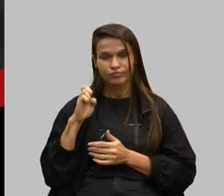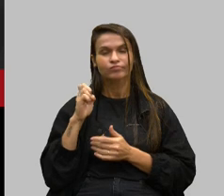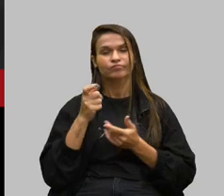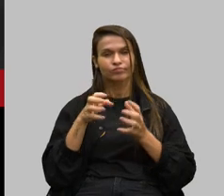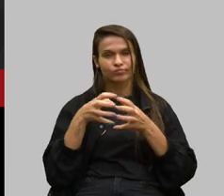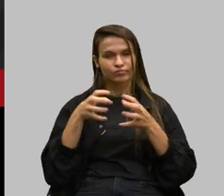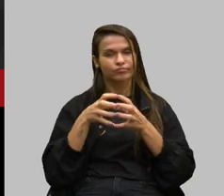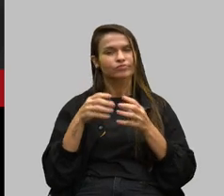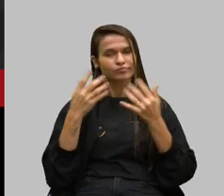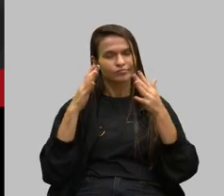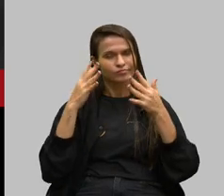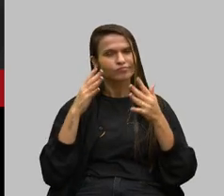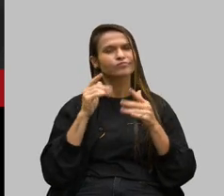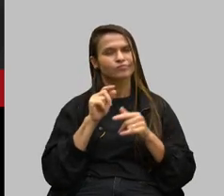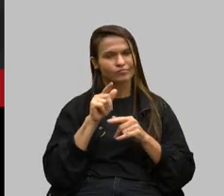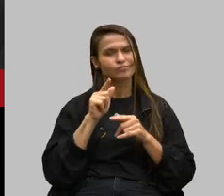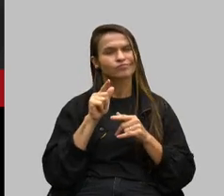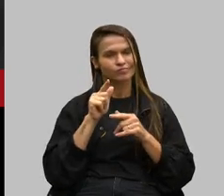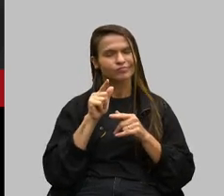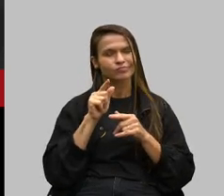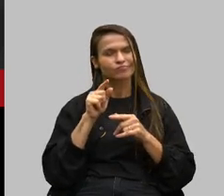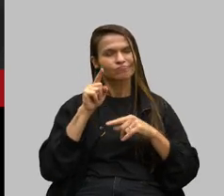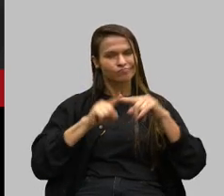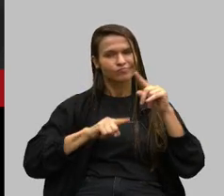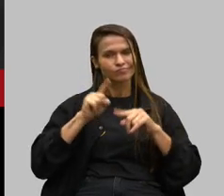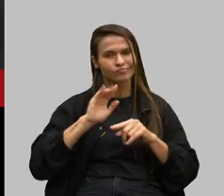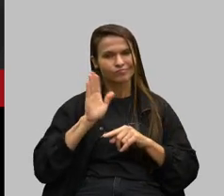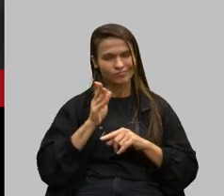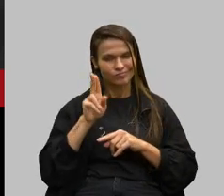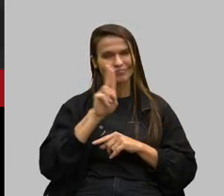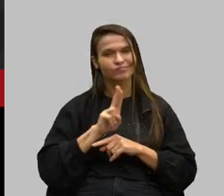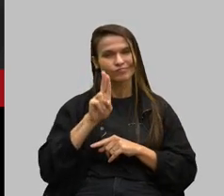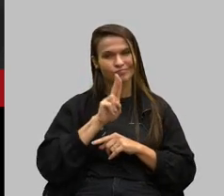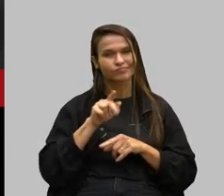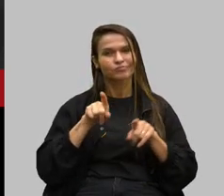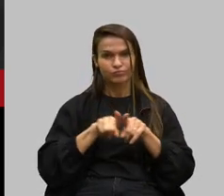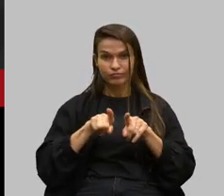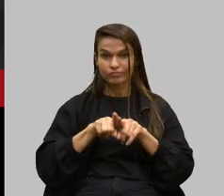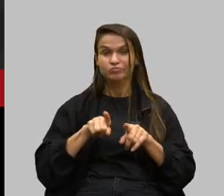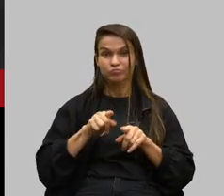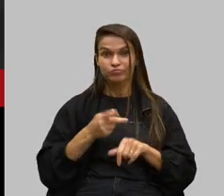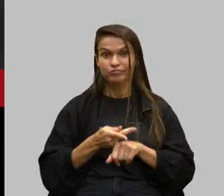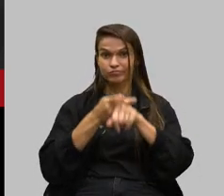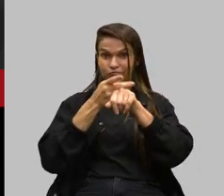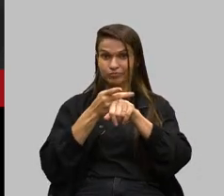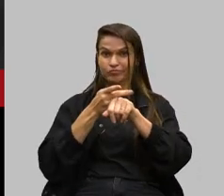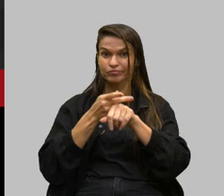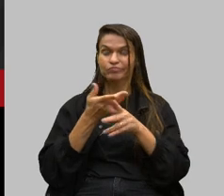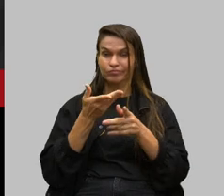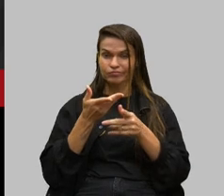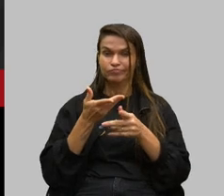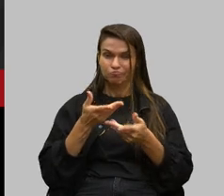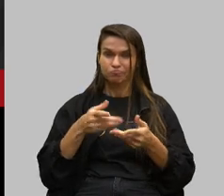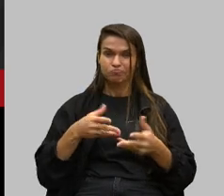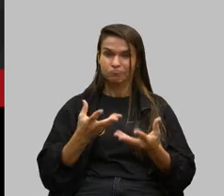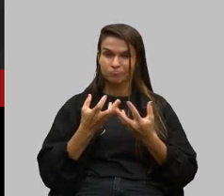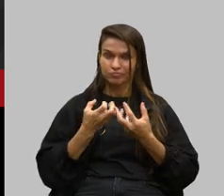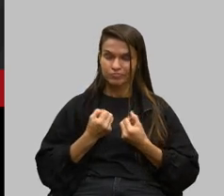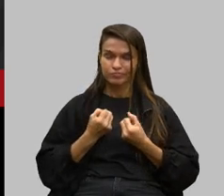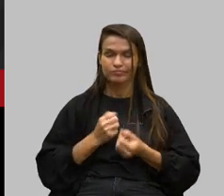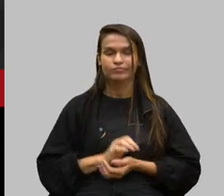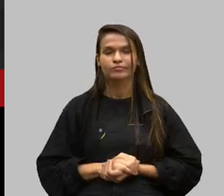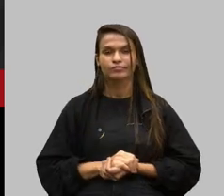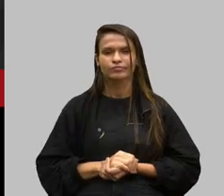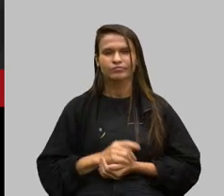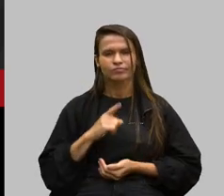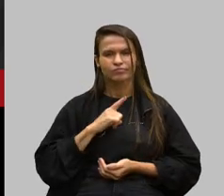utilizada e que já foi inclusive contemplada com menção honrosa nesse prêmio aqui sigicom a gente tá com menos